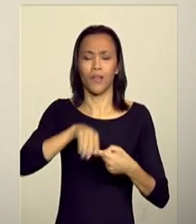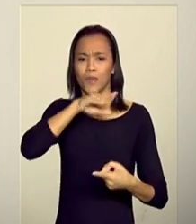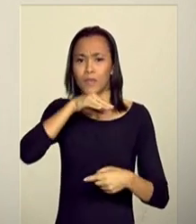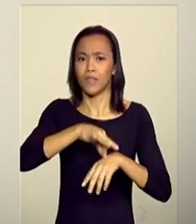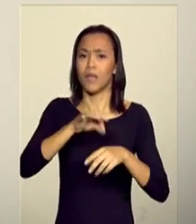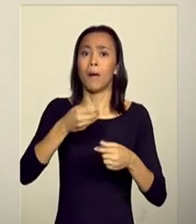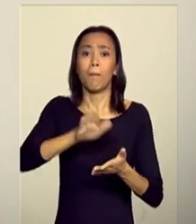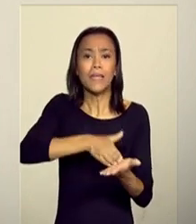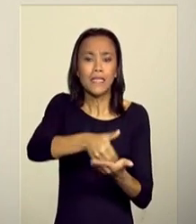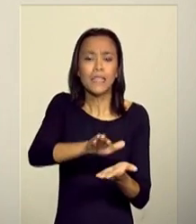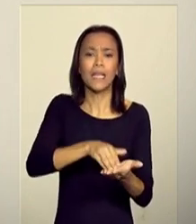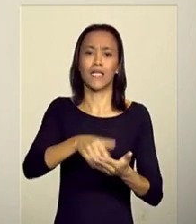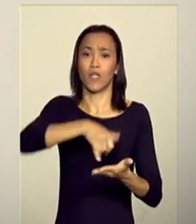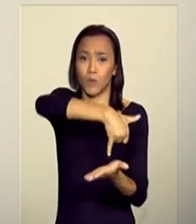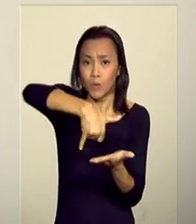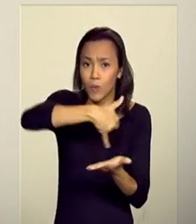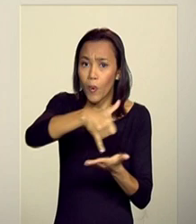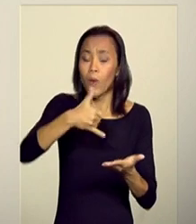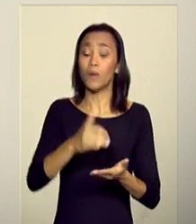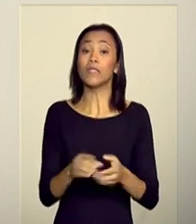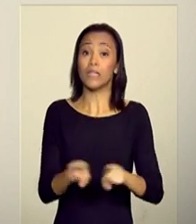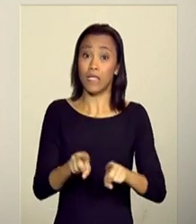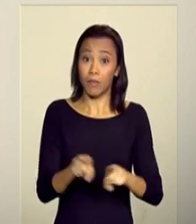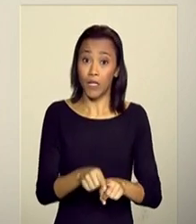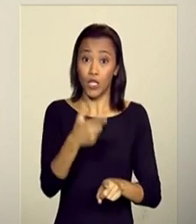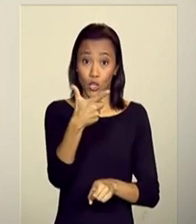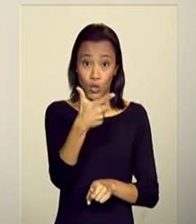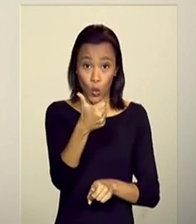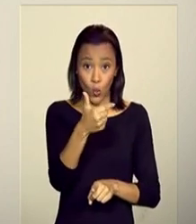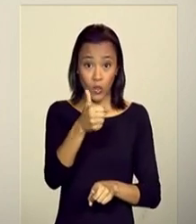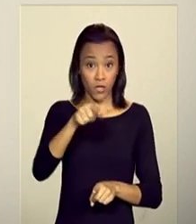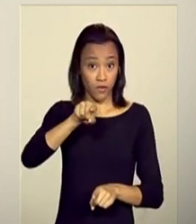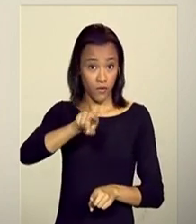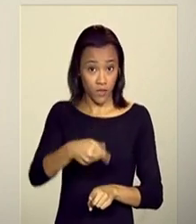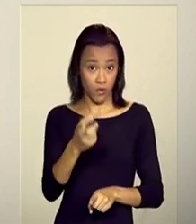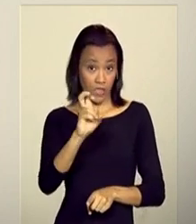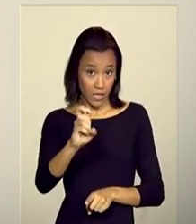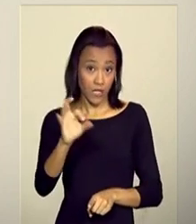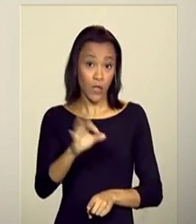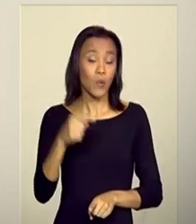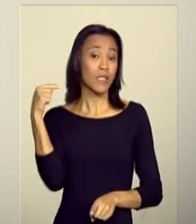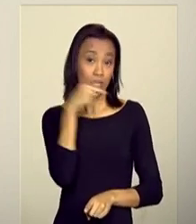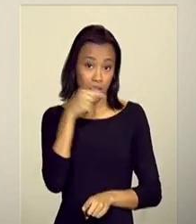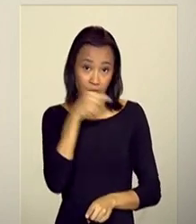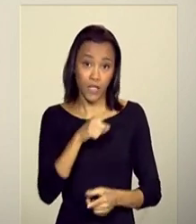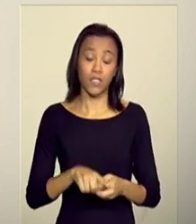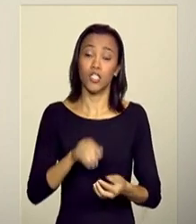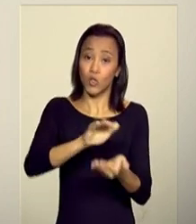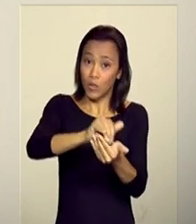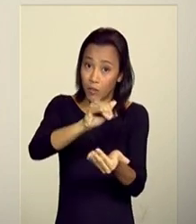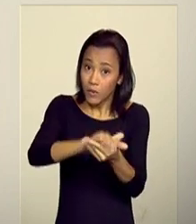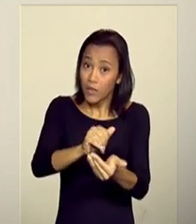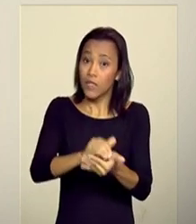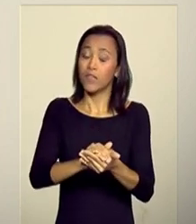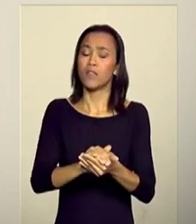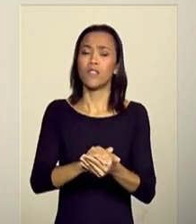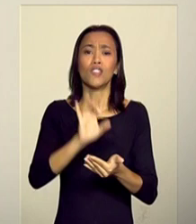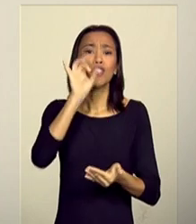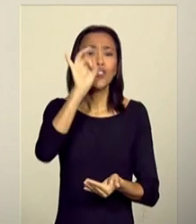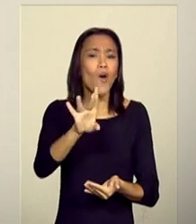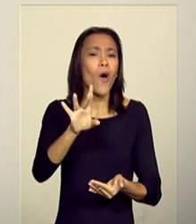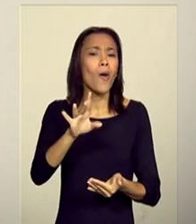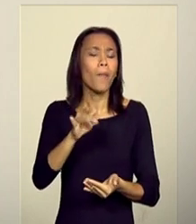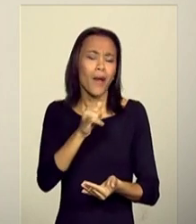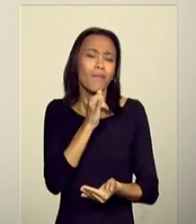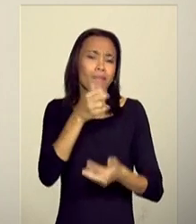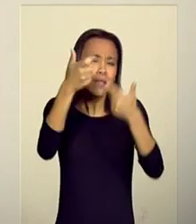da manteiga do óleo de cozinha e de 12,5 na pasta de dentes nos sabonetes só